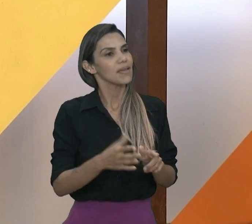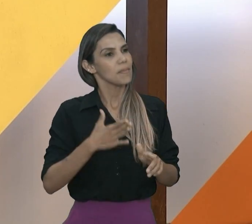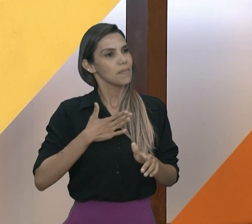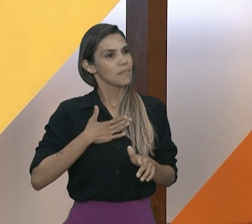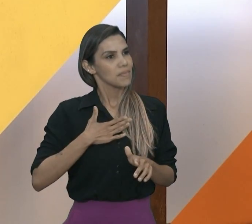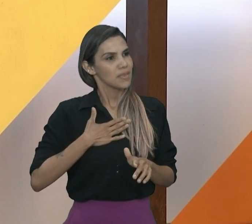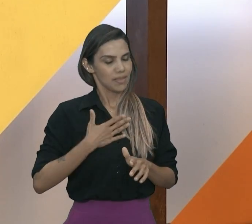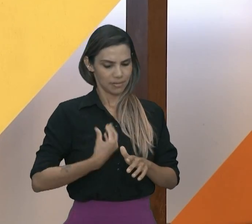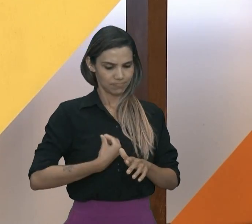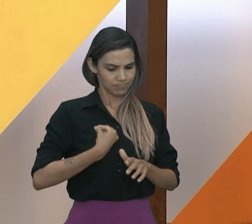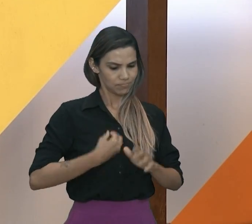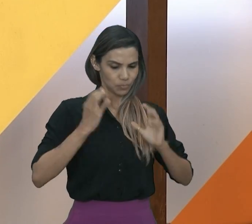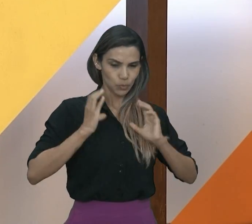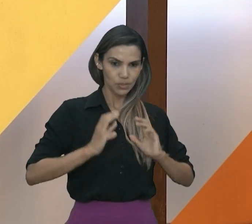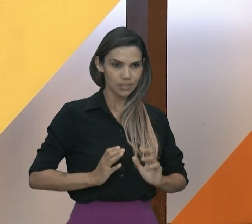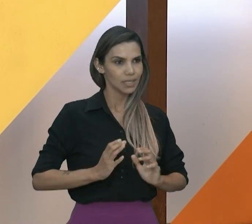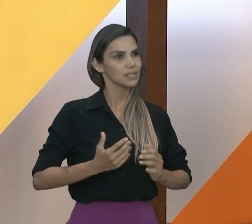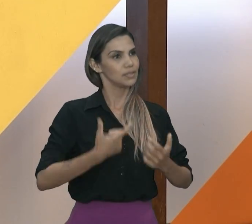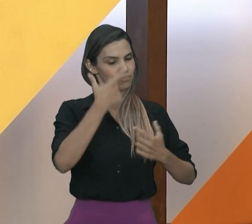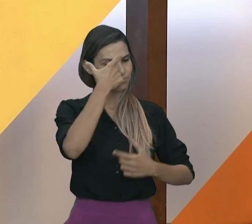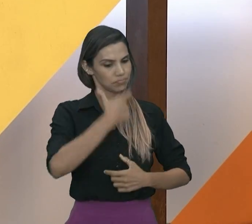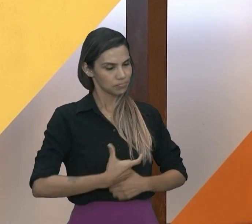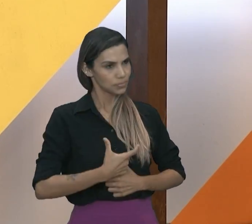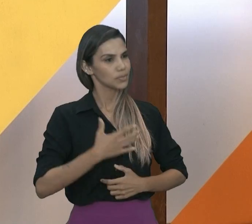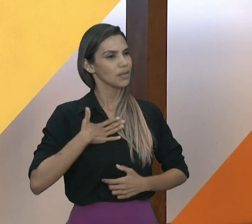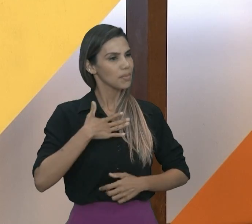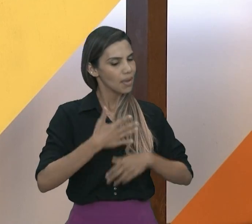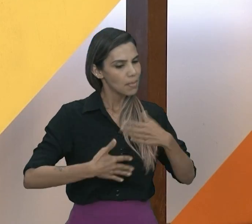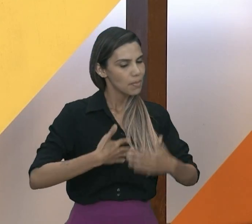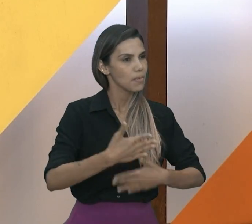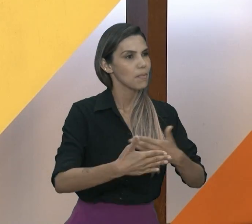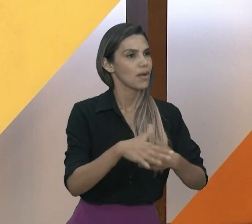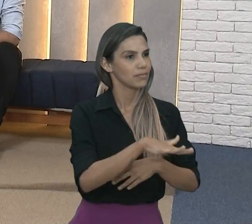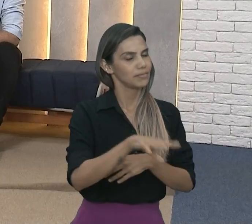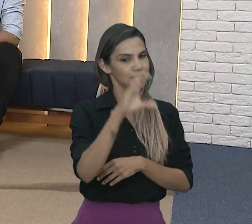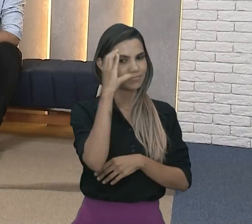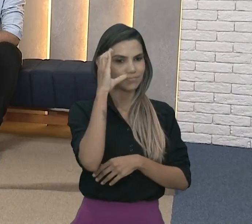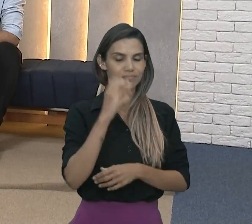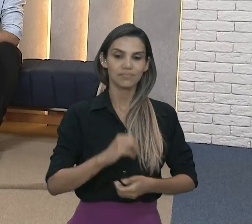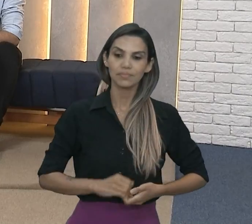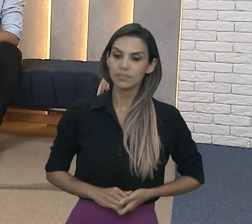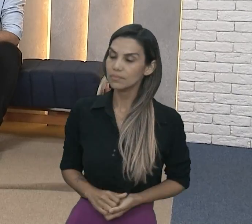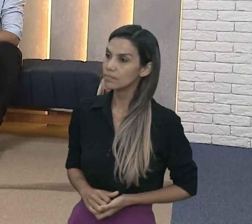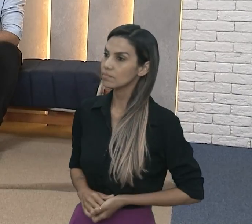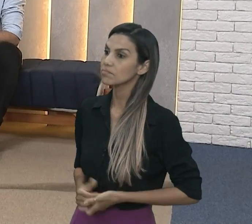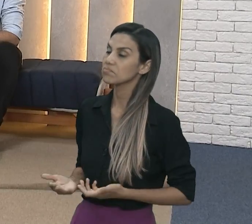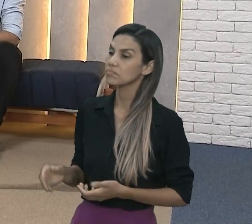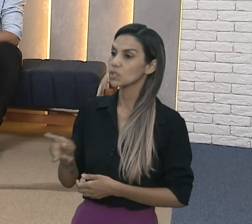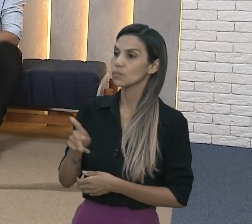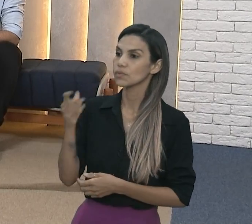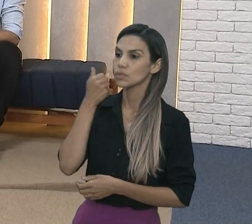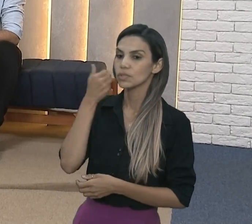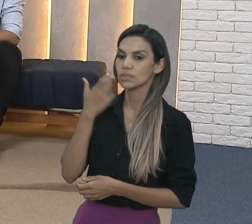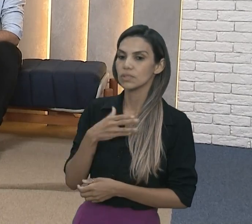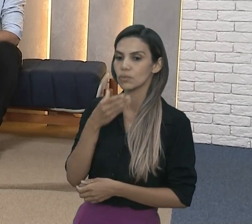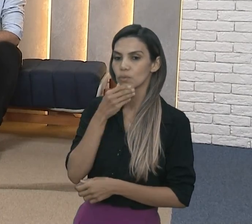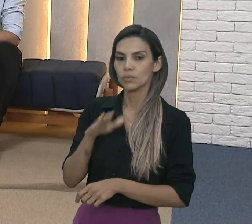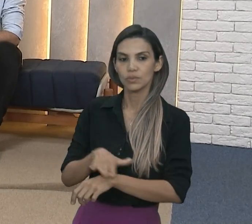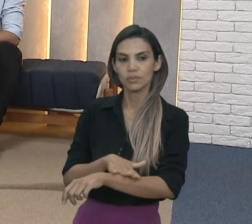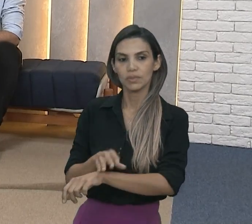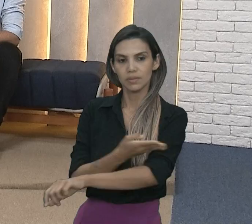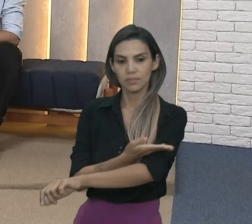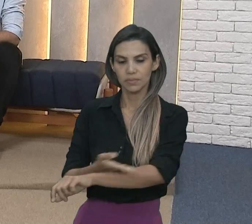cidadão, na minha trajetória científica. Muito bem. E o professor ele se descreve como um homem de pele